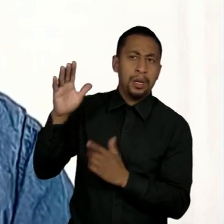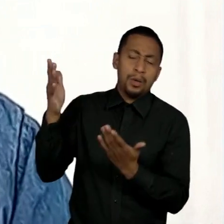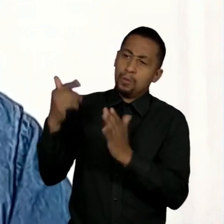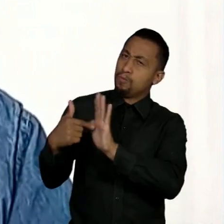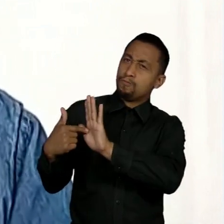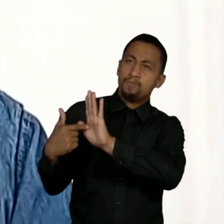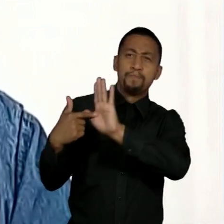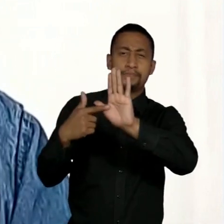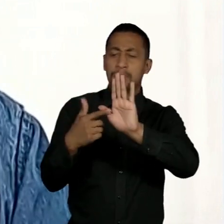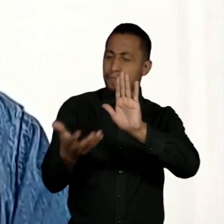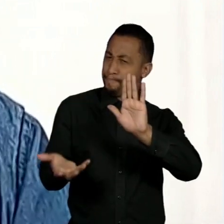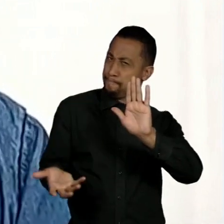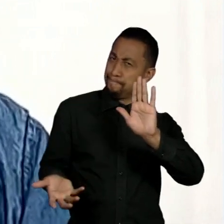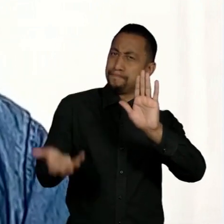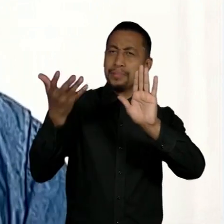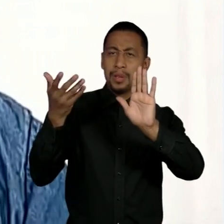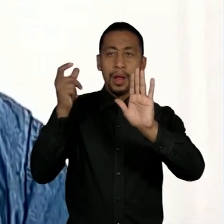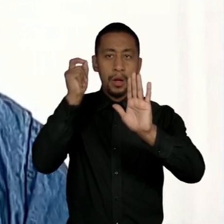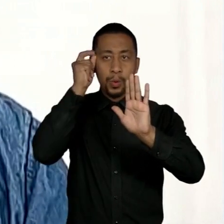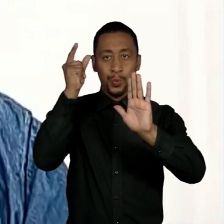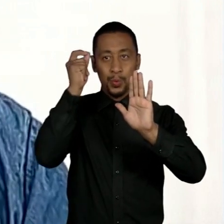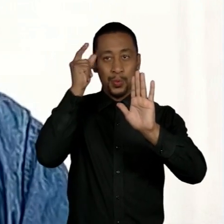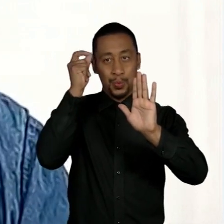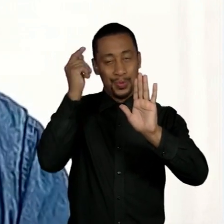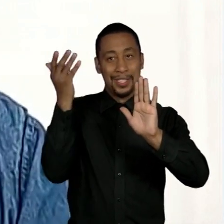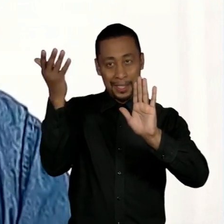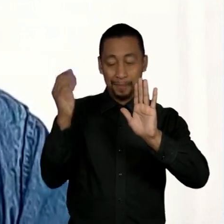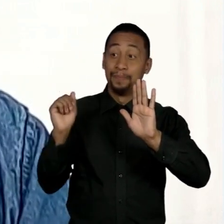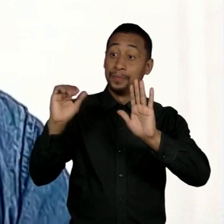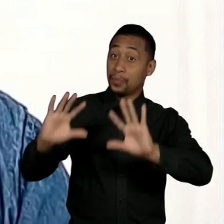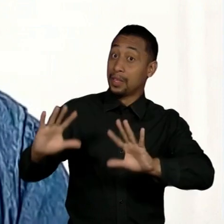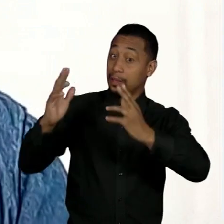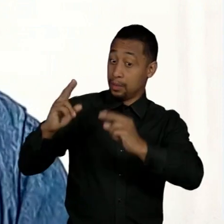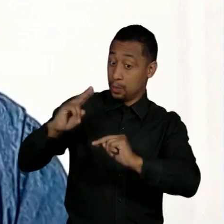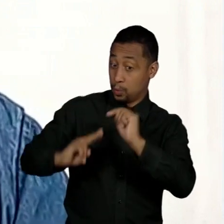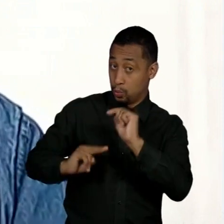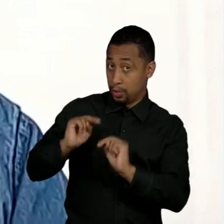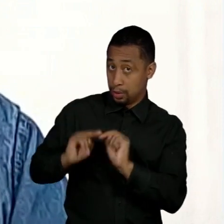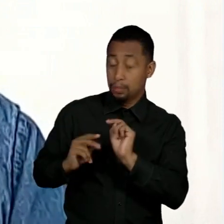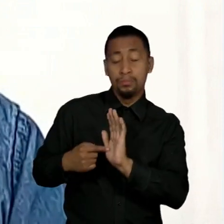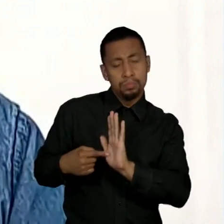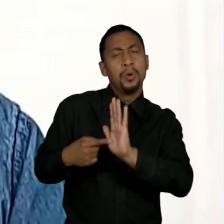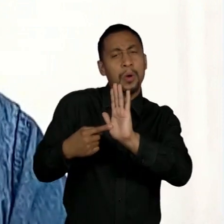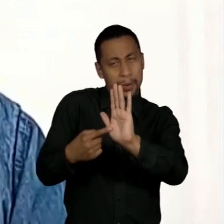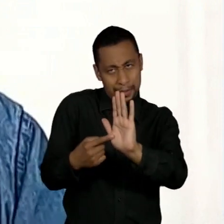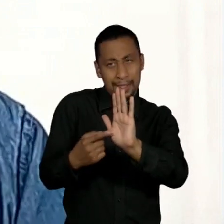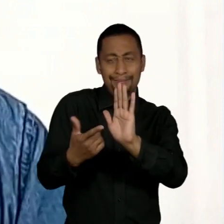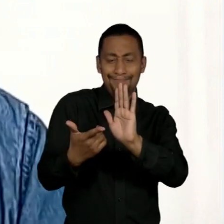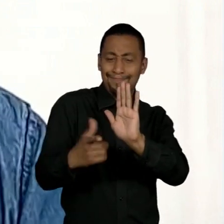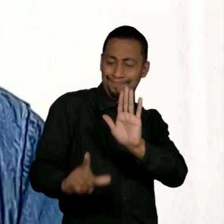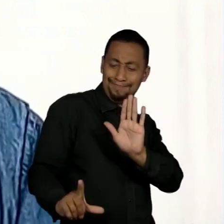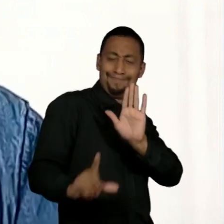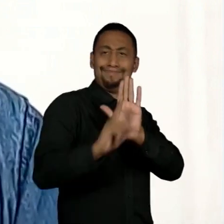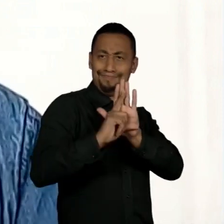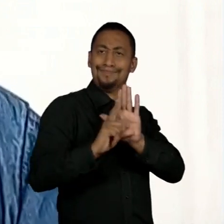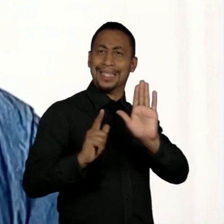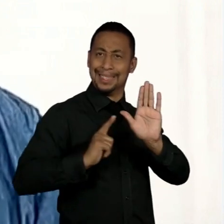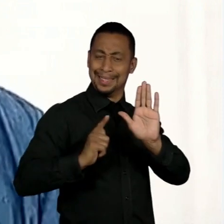existem. E tendo o São João como uma manifestação que agora ela tem uma